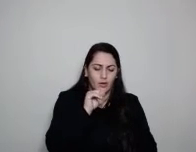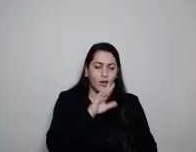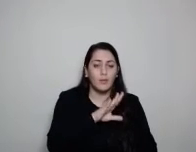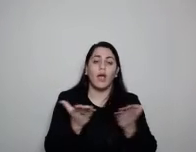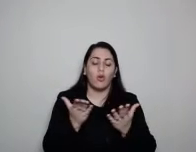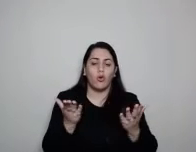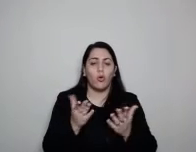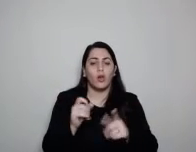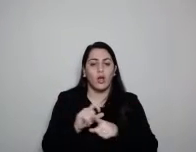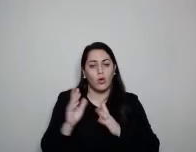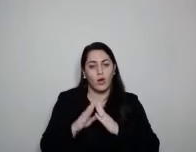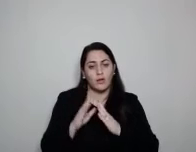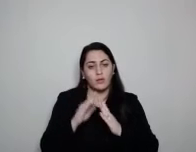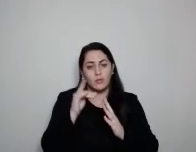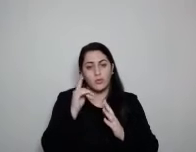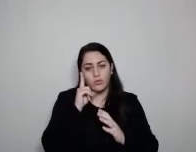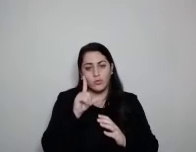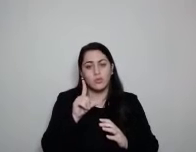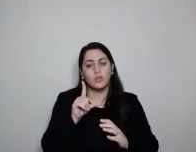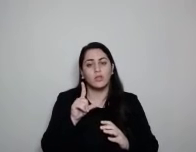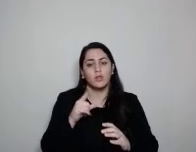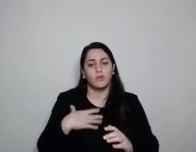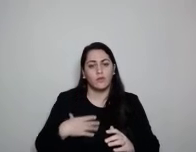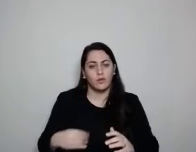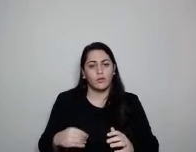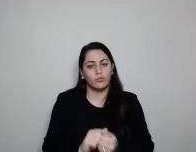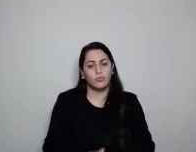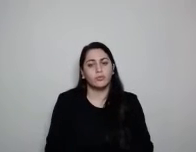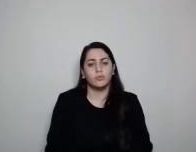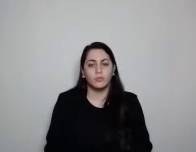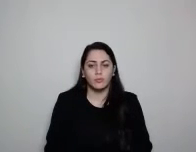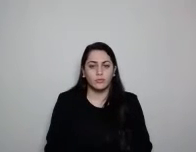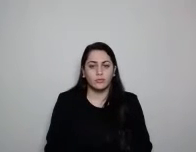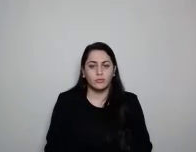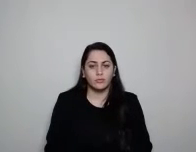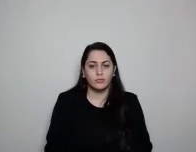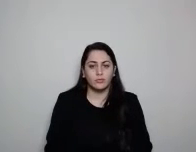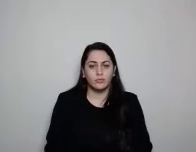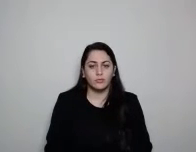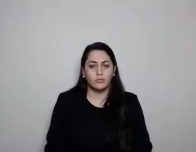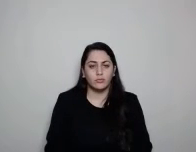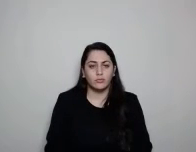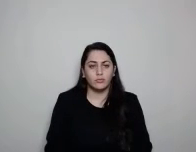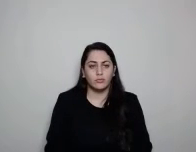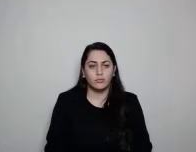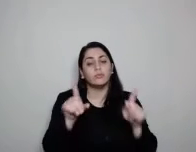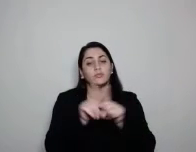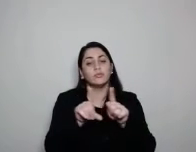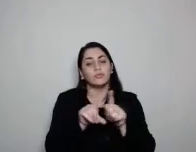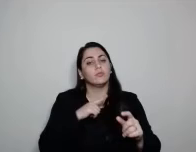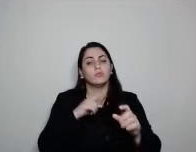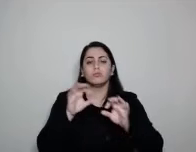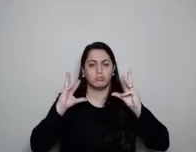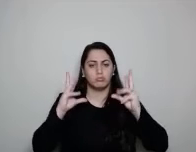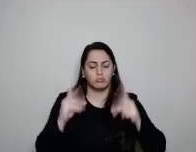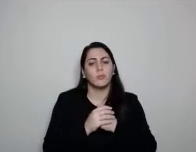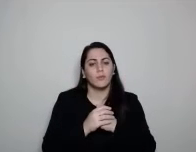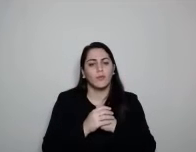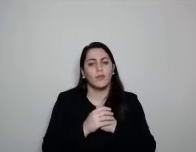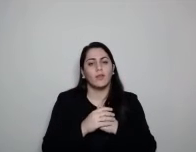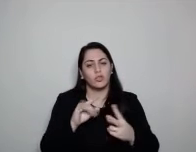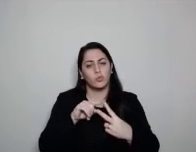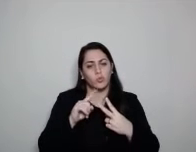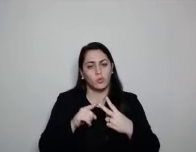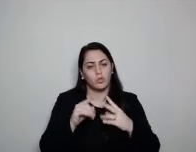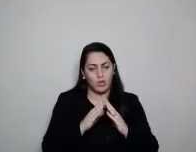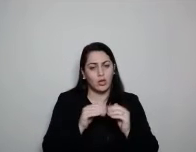Leva malinhas. Eles já têm duas casas realmente estabelecidas, tanto com o pai como com a mãe. nessa experiência, excelência,